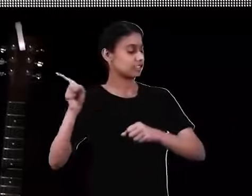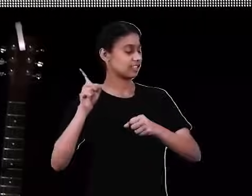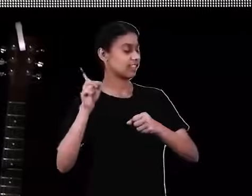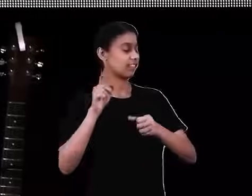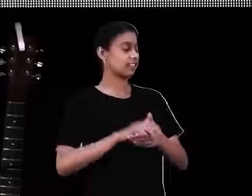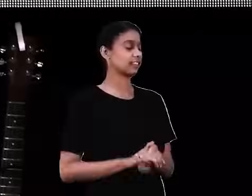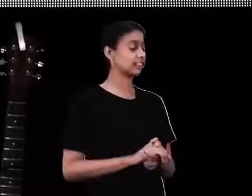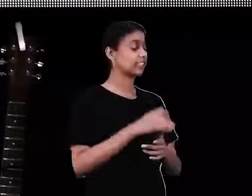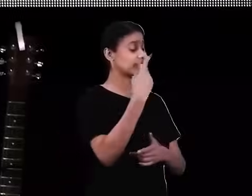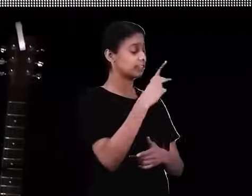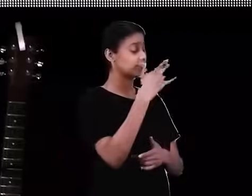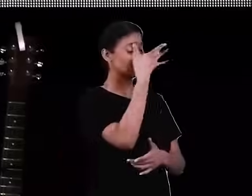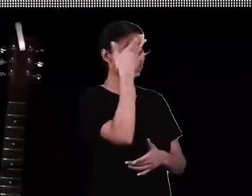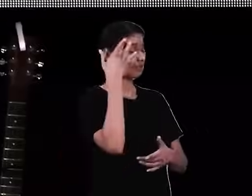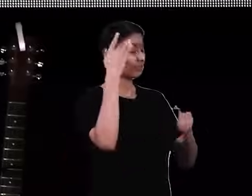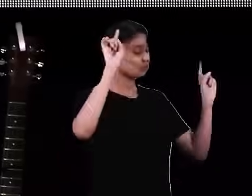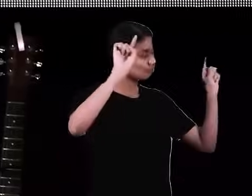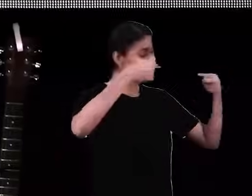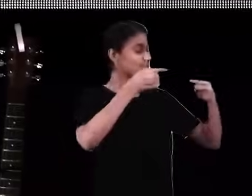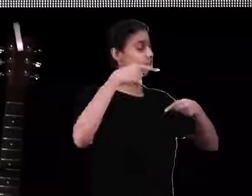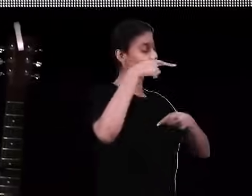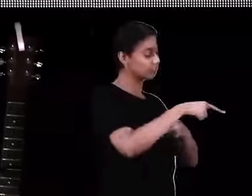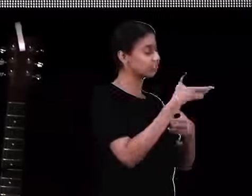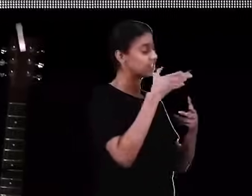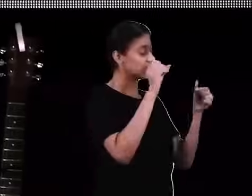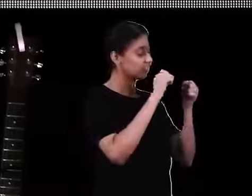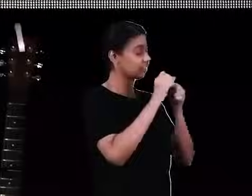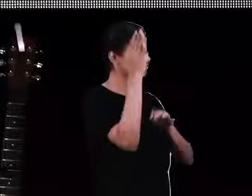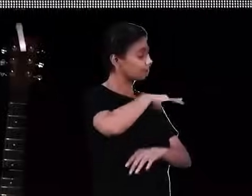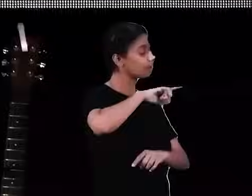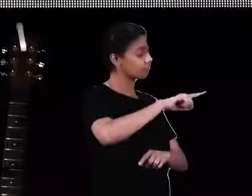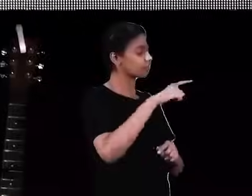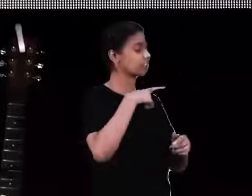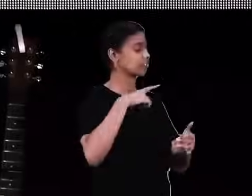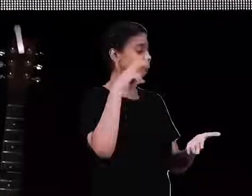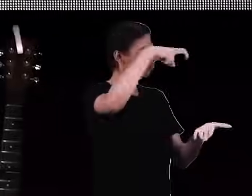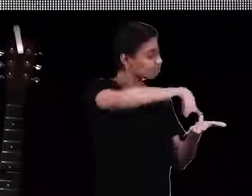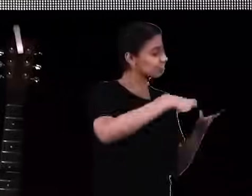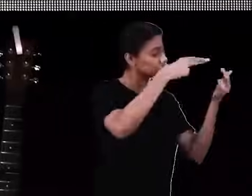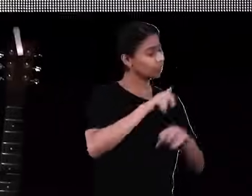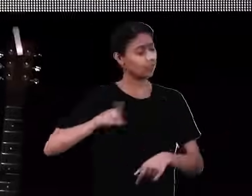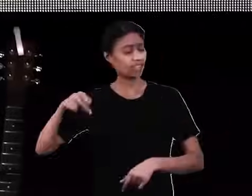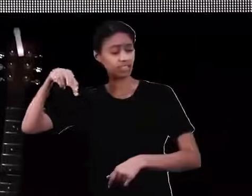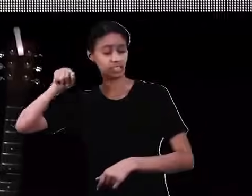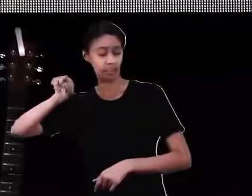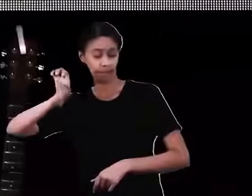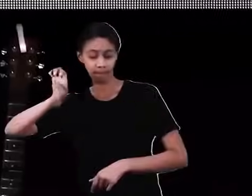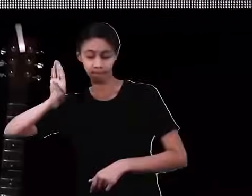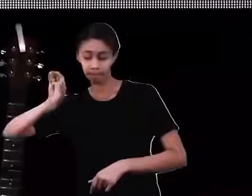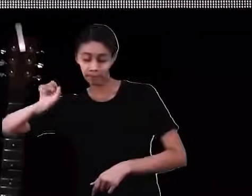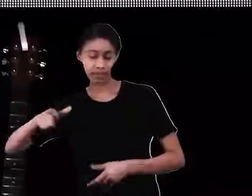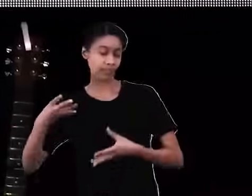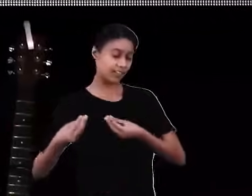os teus inimigos e todos os que pretendem fazer-te mal sejam castigados como Nabal, e que este